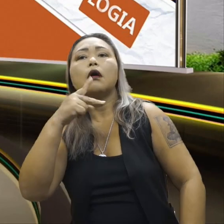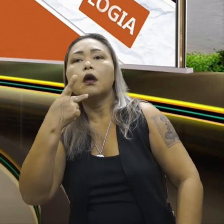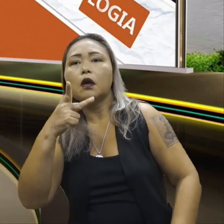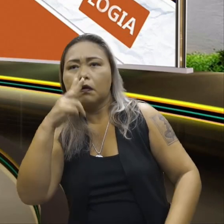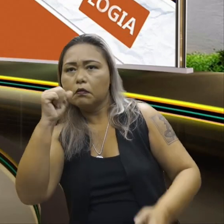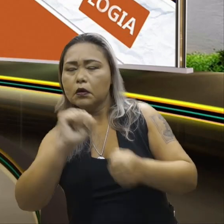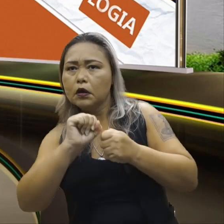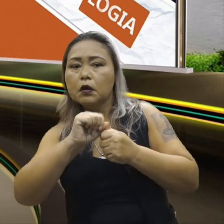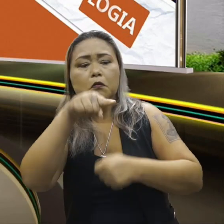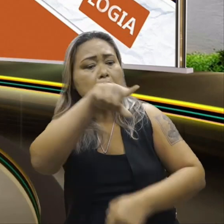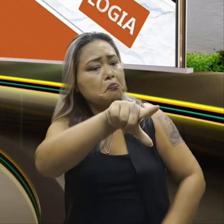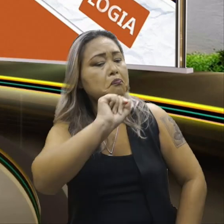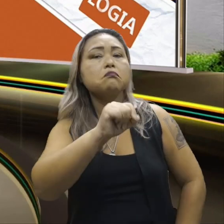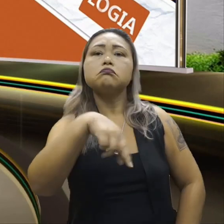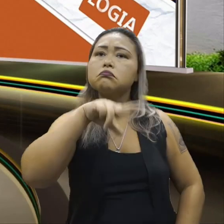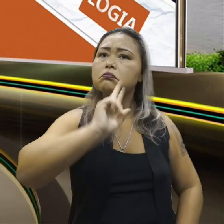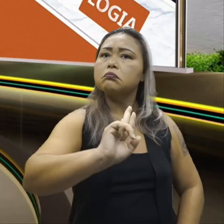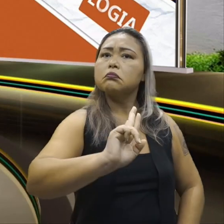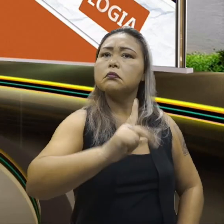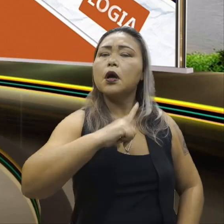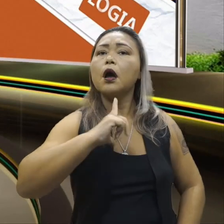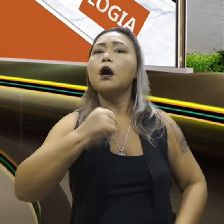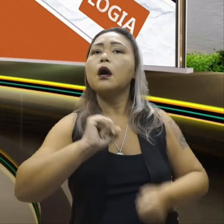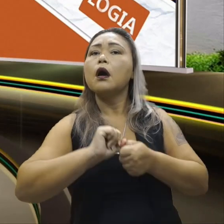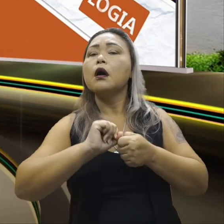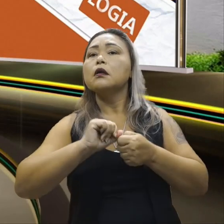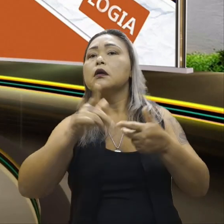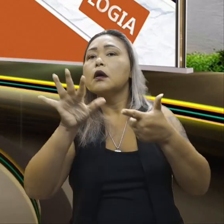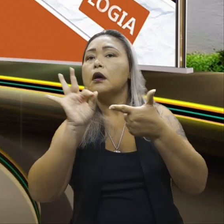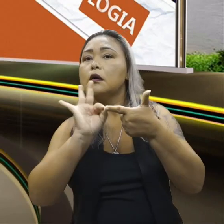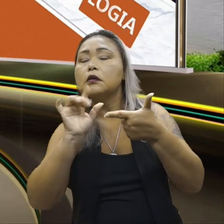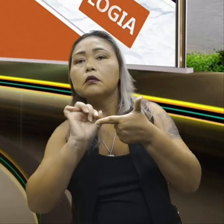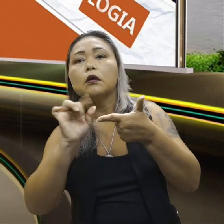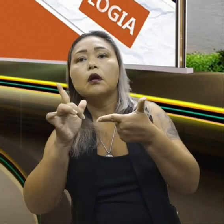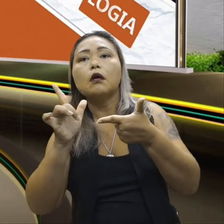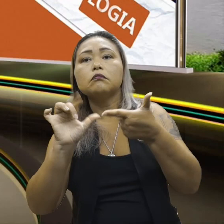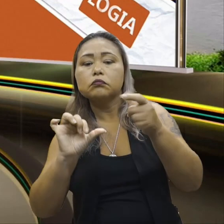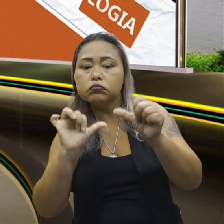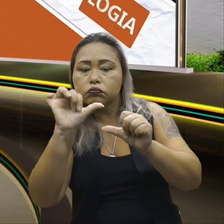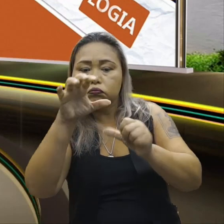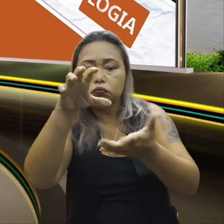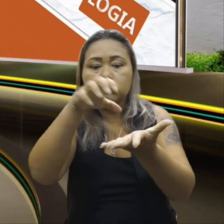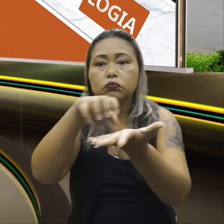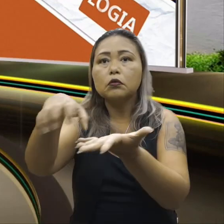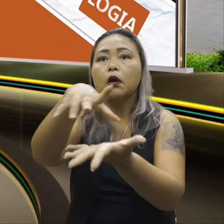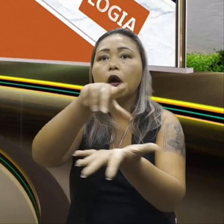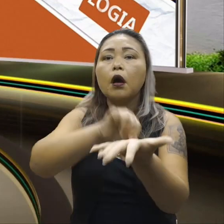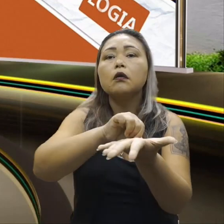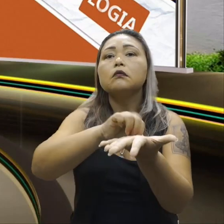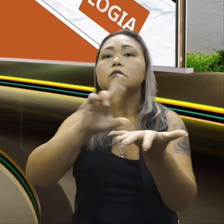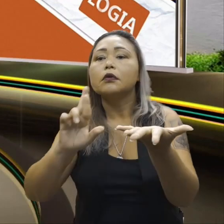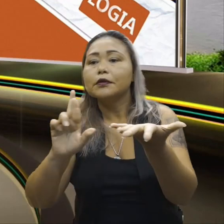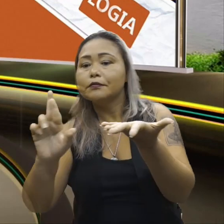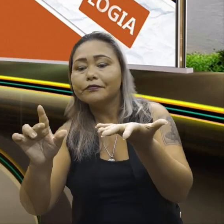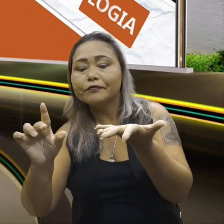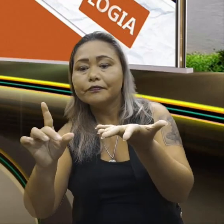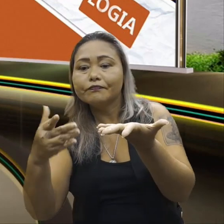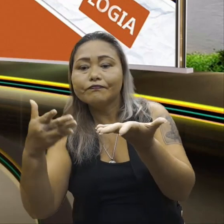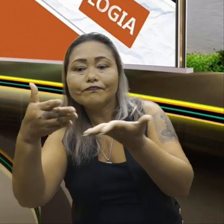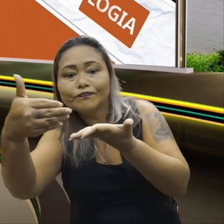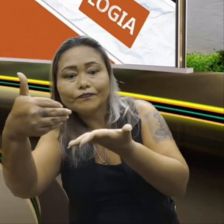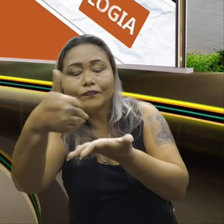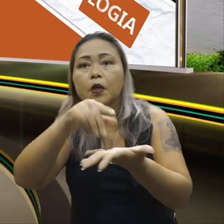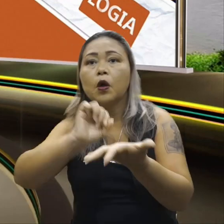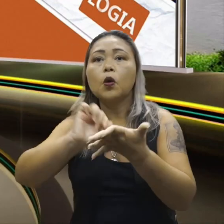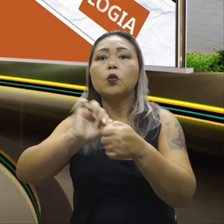tome a decisão. Então, o executivo não pode legislar, assim como o legislativo não pode, né, atuar